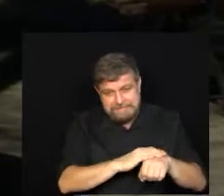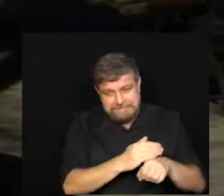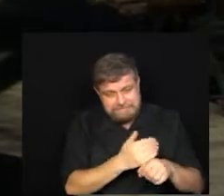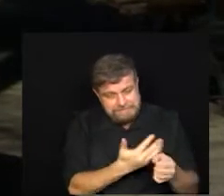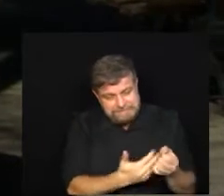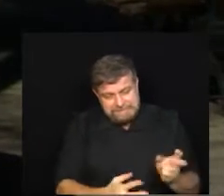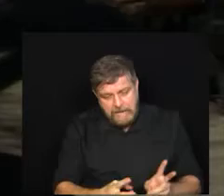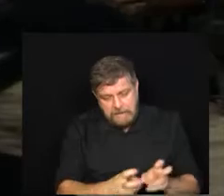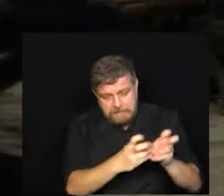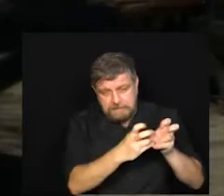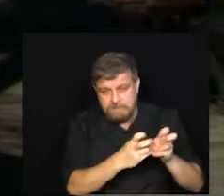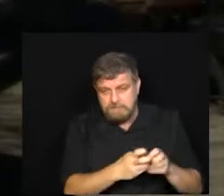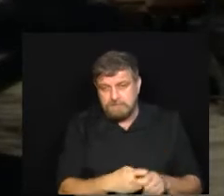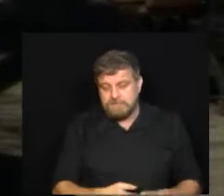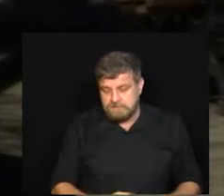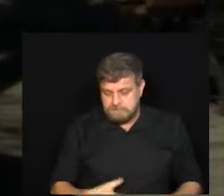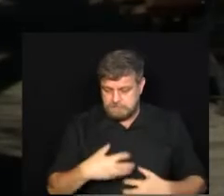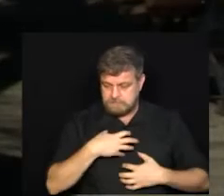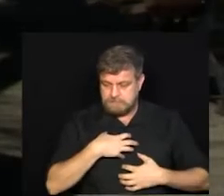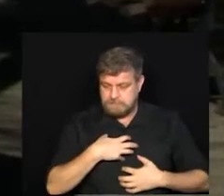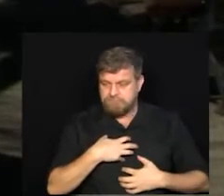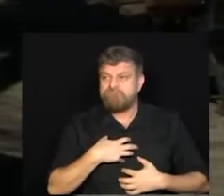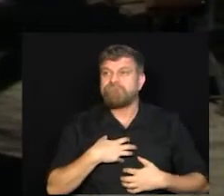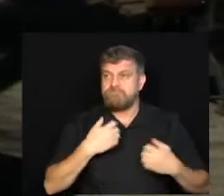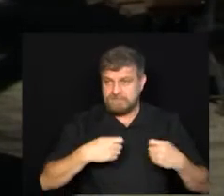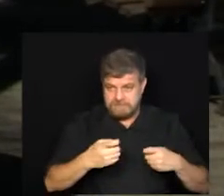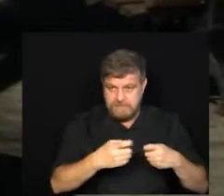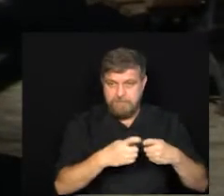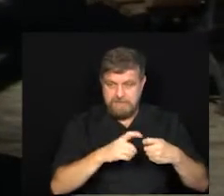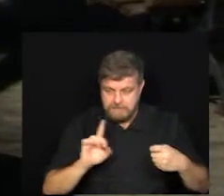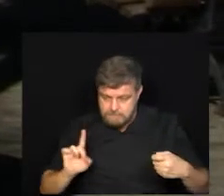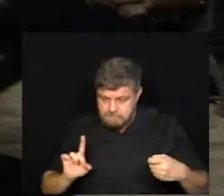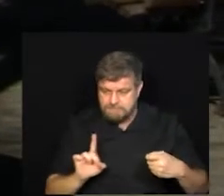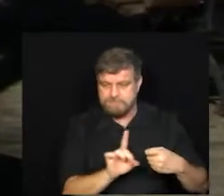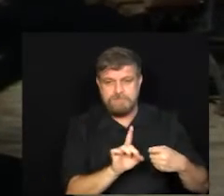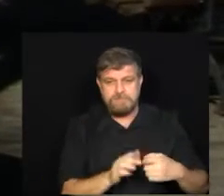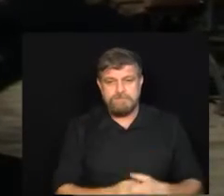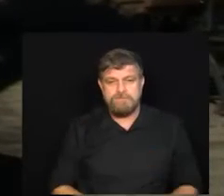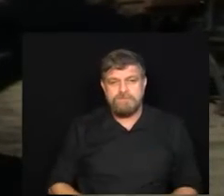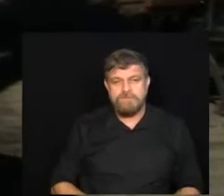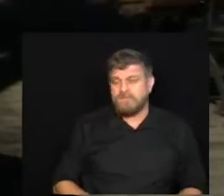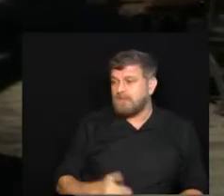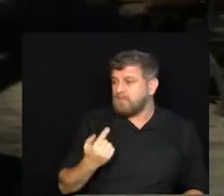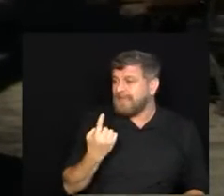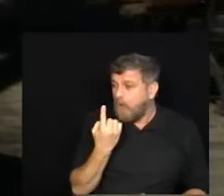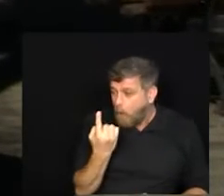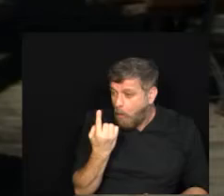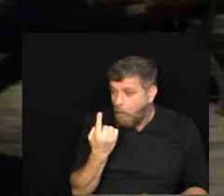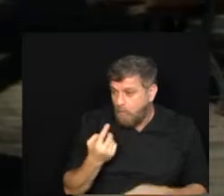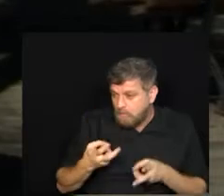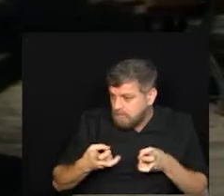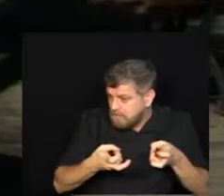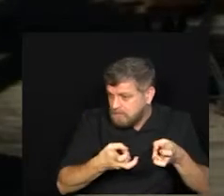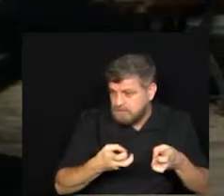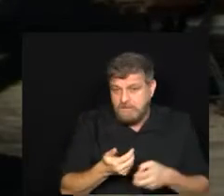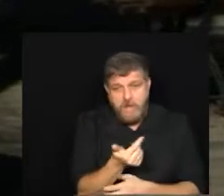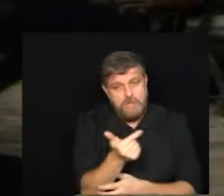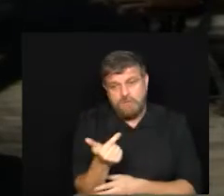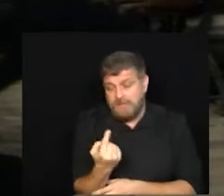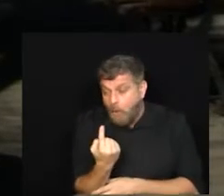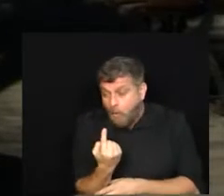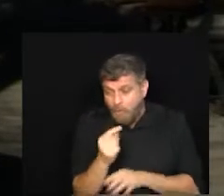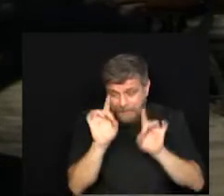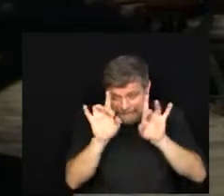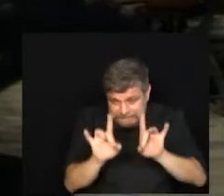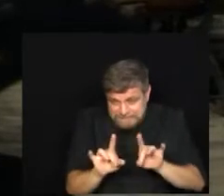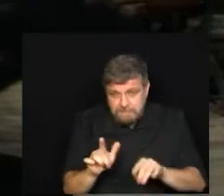leucemia, para que vá procurar fazer um exame de sangue, alguma coisa assim? Não existe um sintoma específico da leucemia,